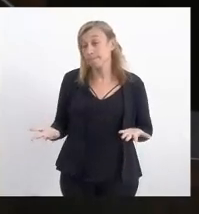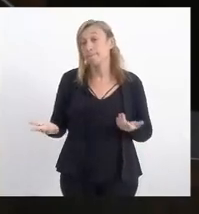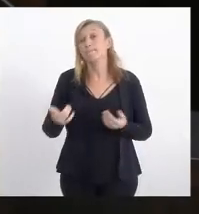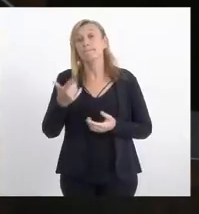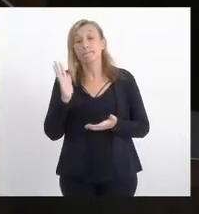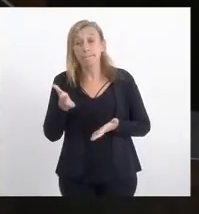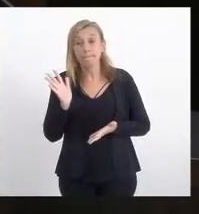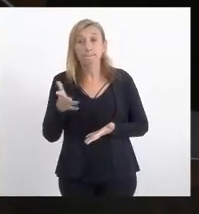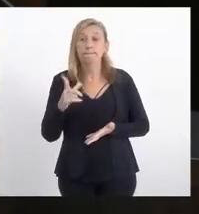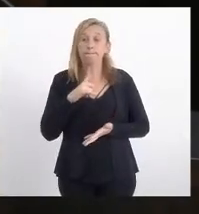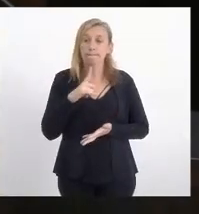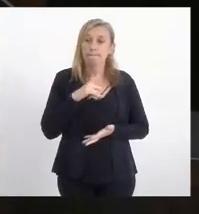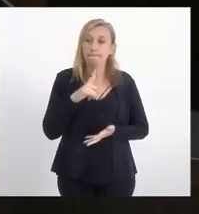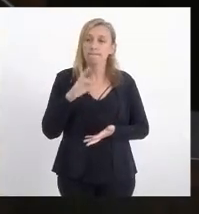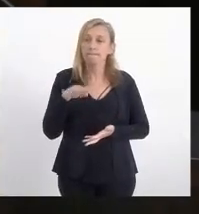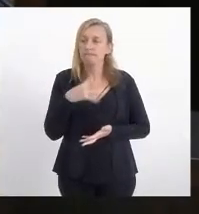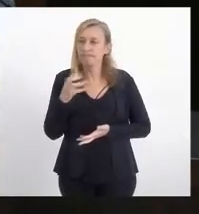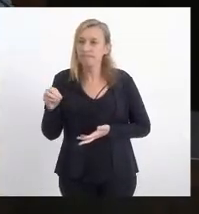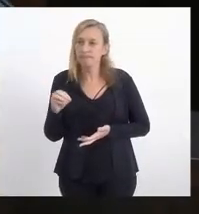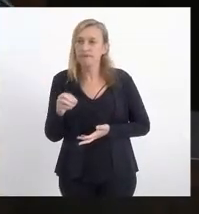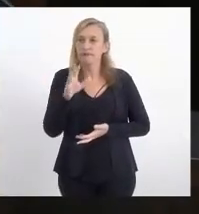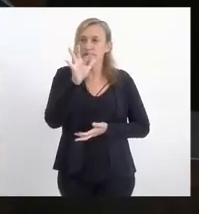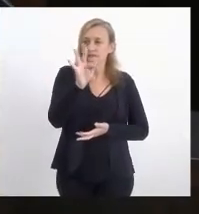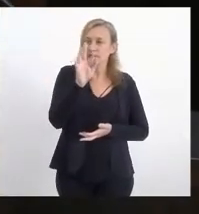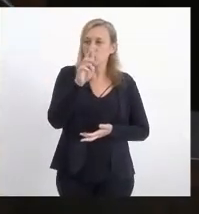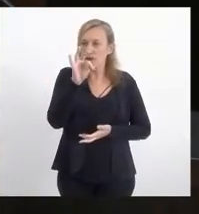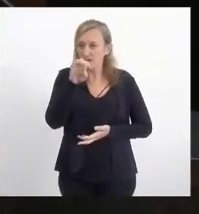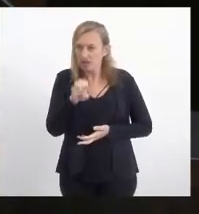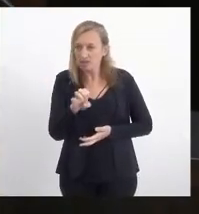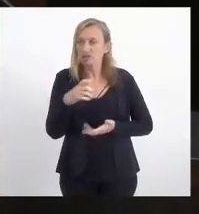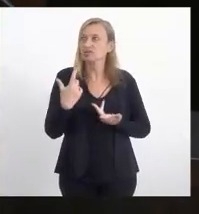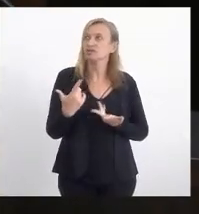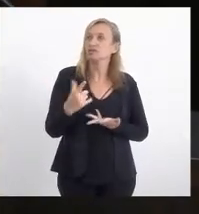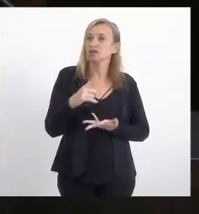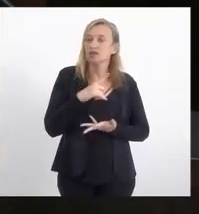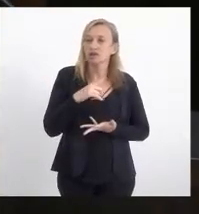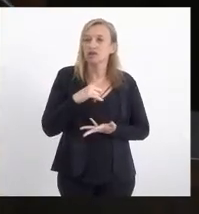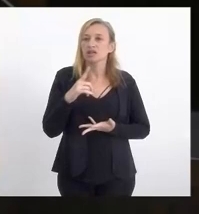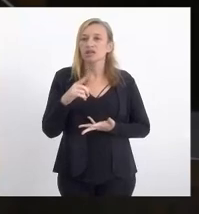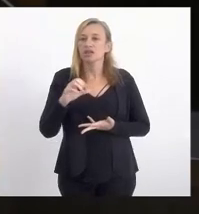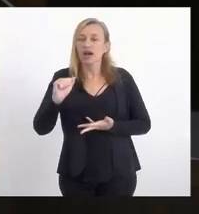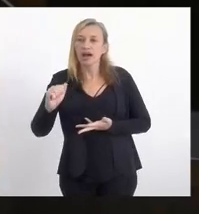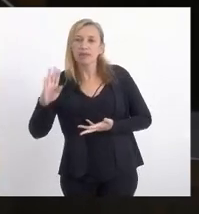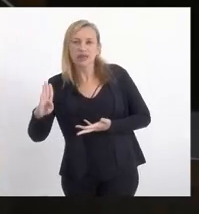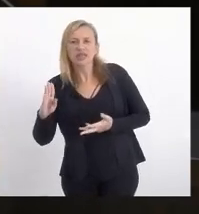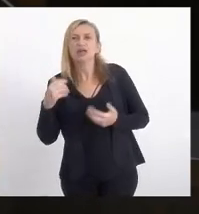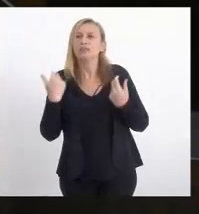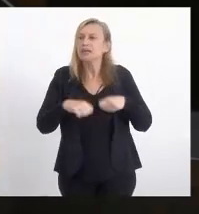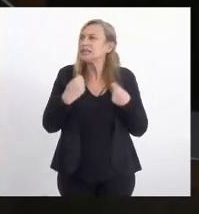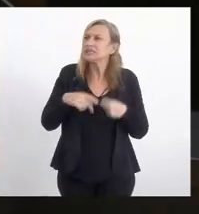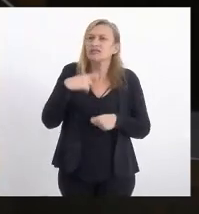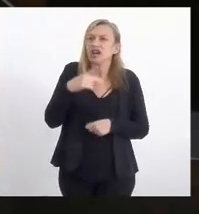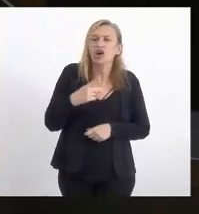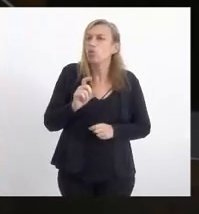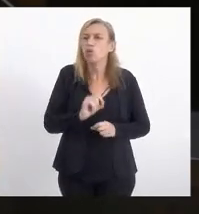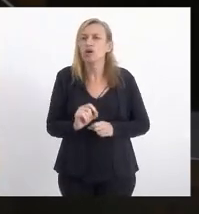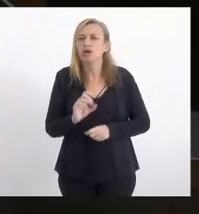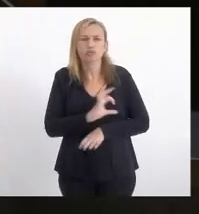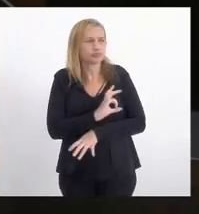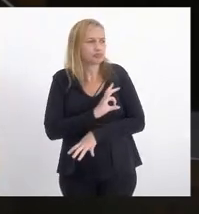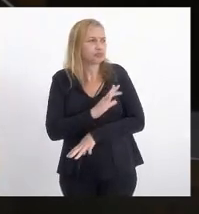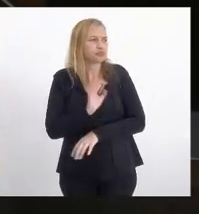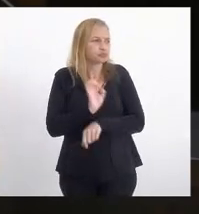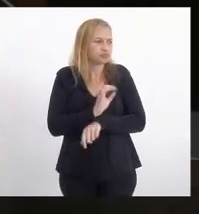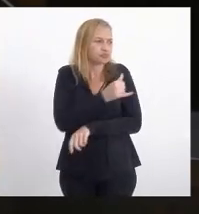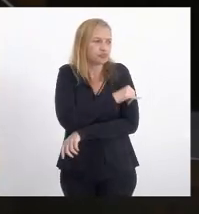a gente já teve gratificações faroeste gratificação é de não sei do que a gente precisa dizer o seguinte o policial no